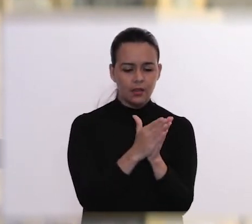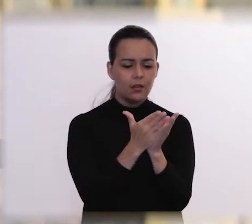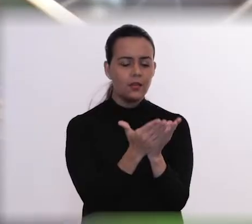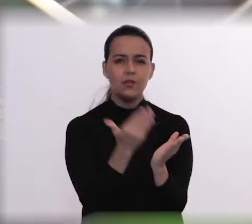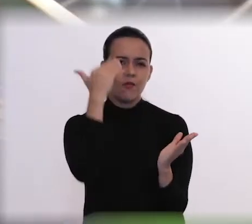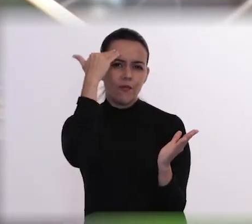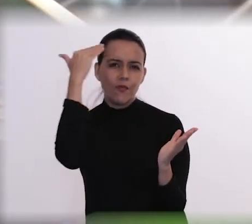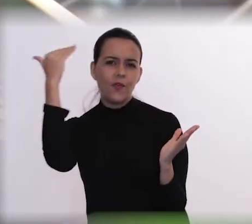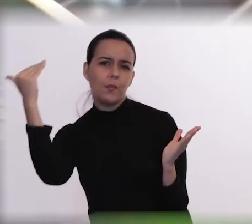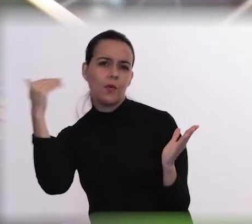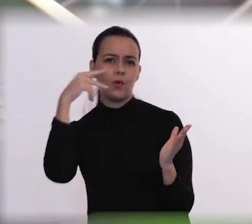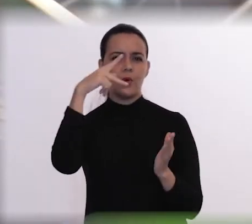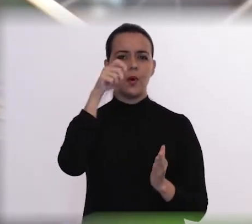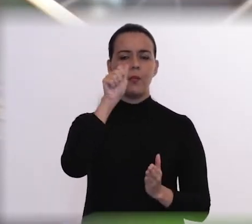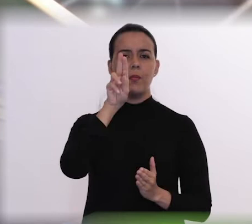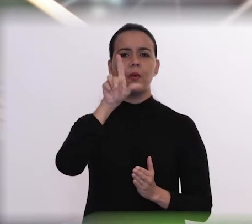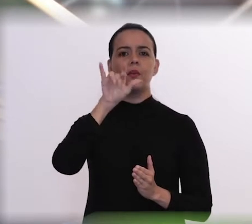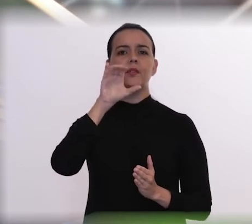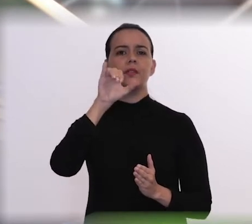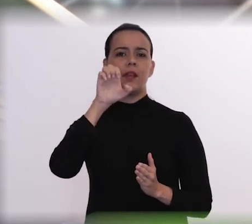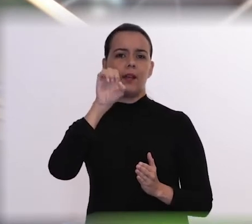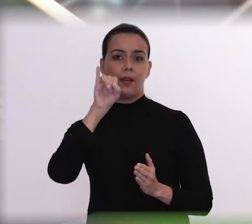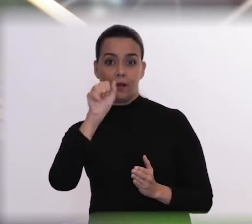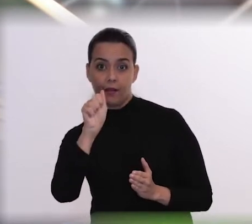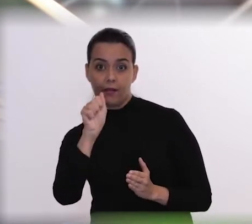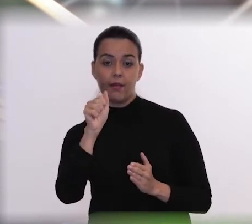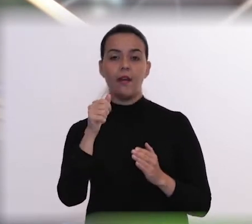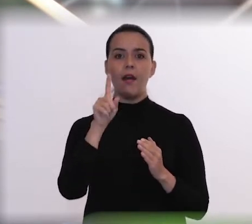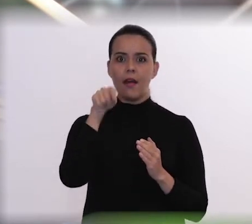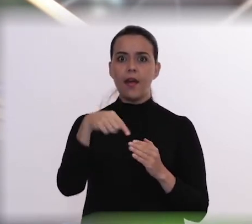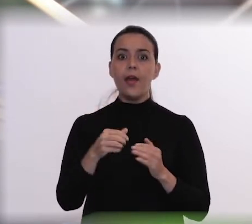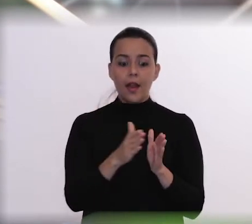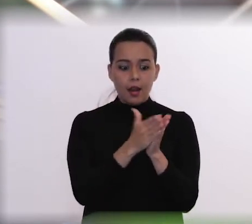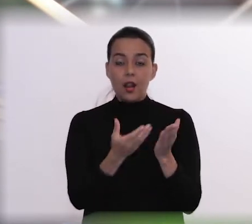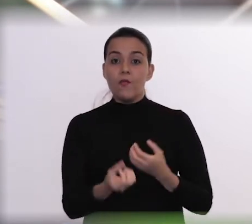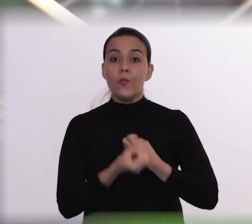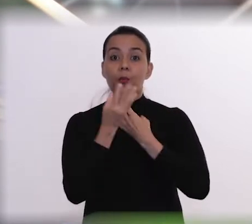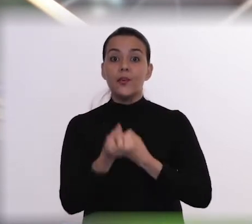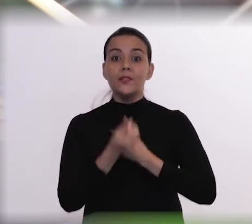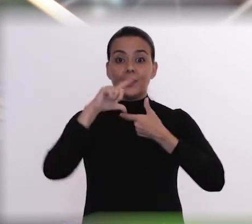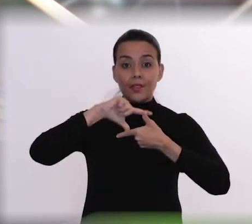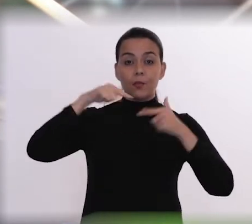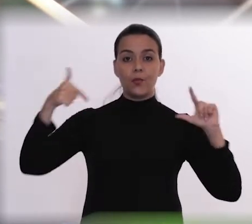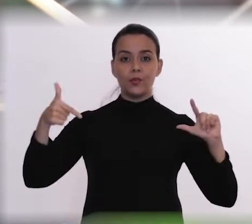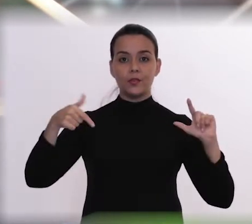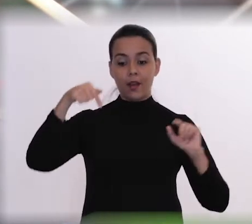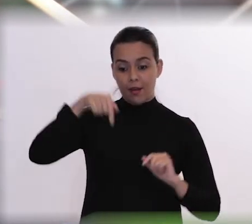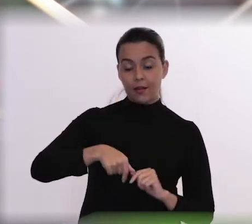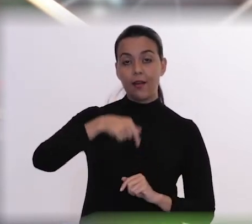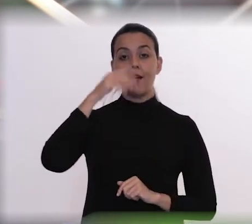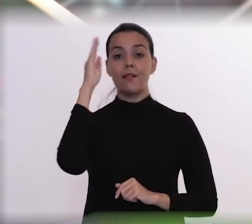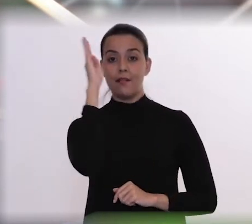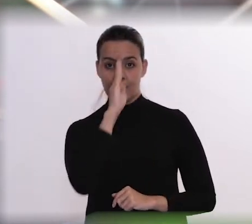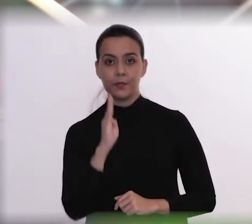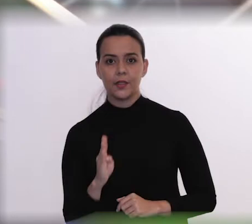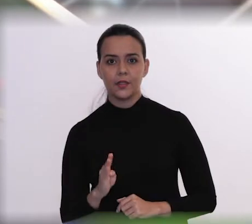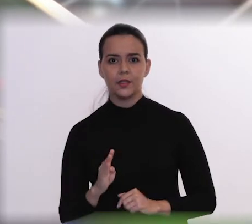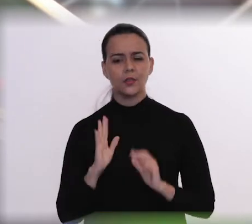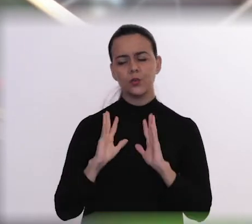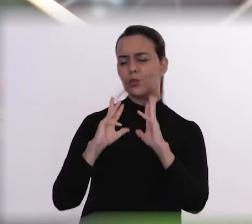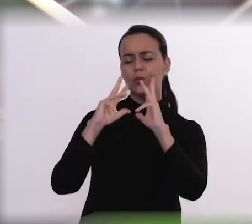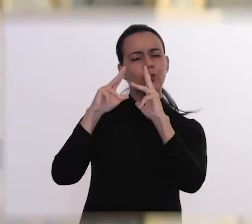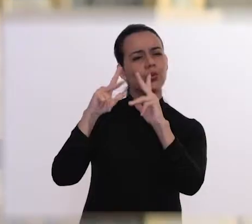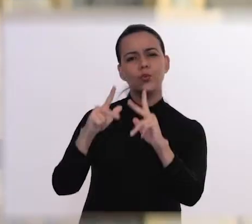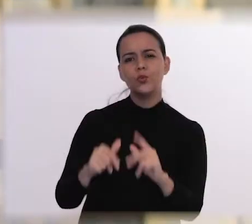é? Pauliceia Desvairada, que é o primeiro livro de poesia moderna que saiu no Brasil, não é? Os Contos de